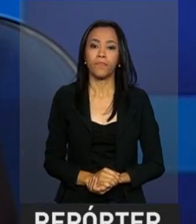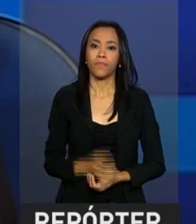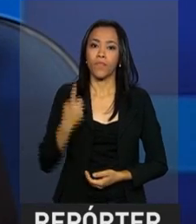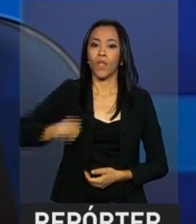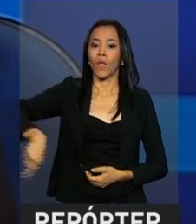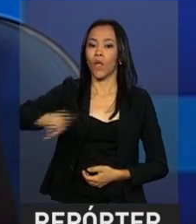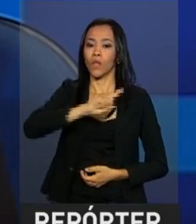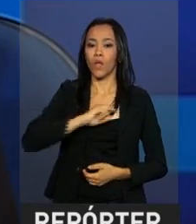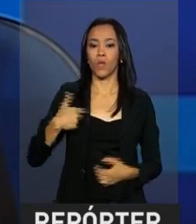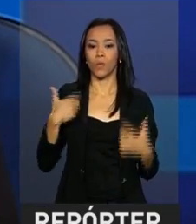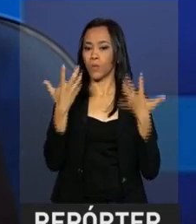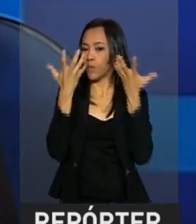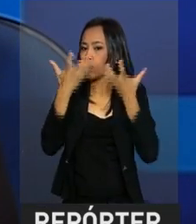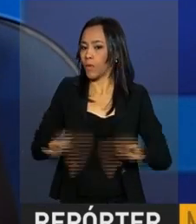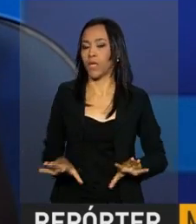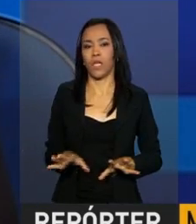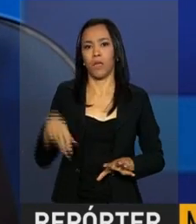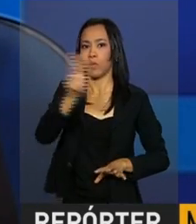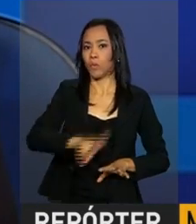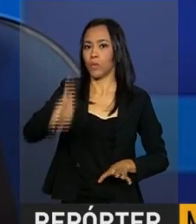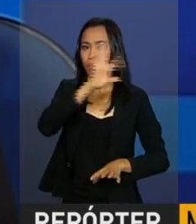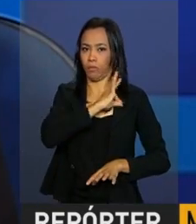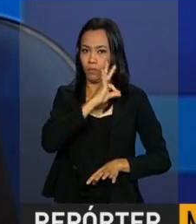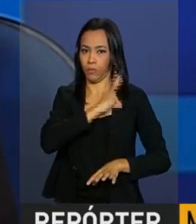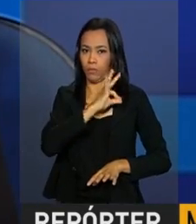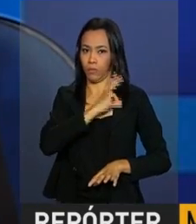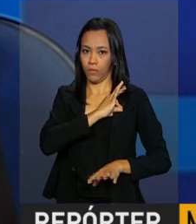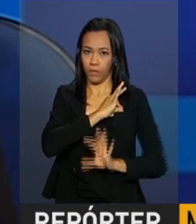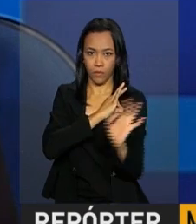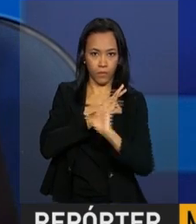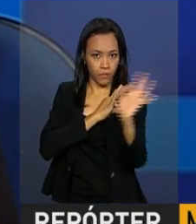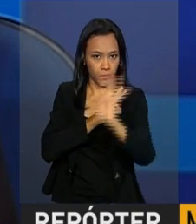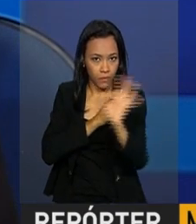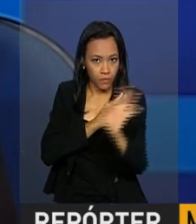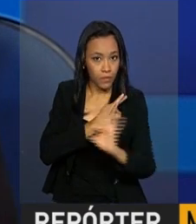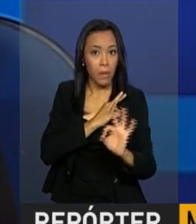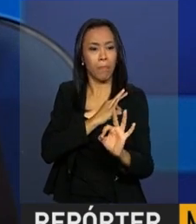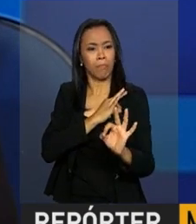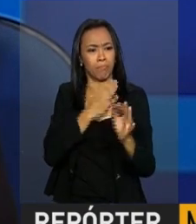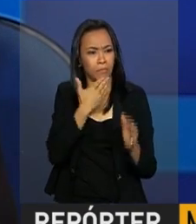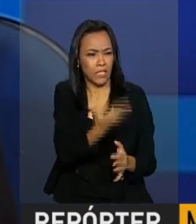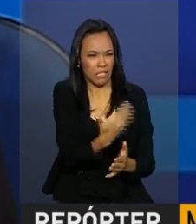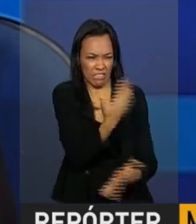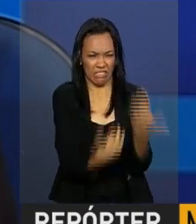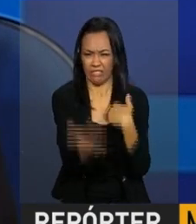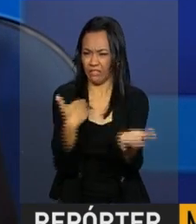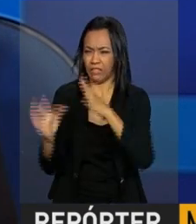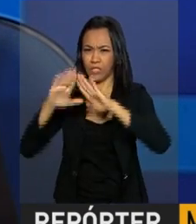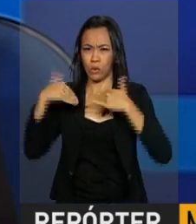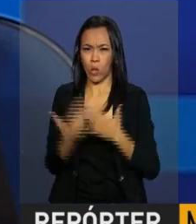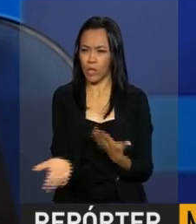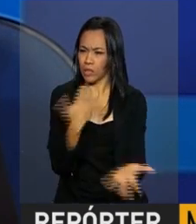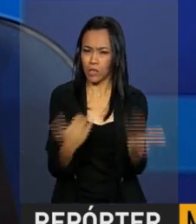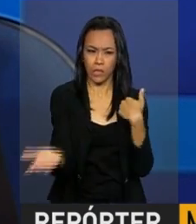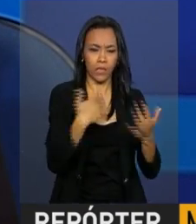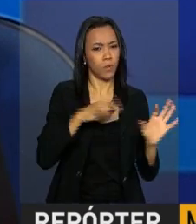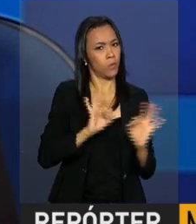Nós não queríamos produzir uso de força para a desocupação e